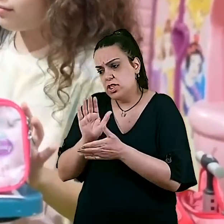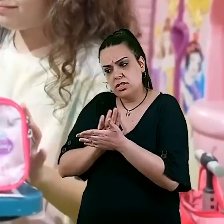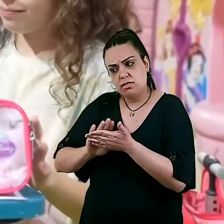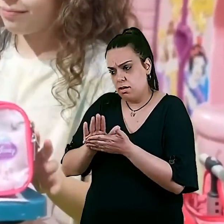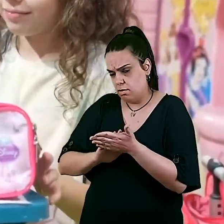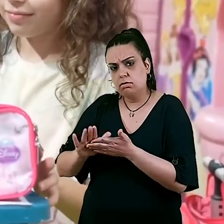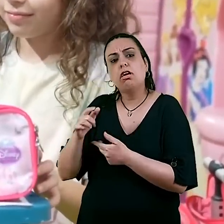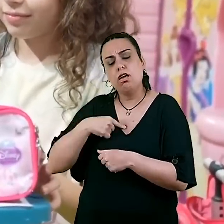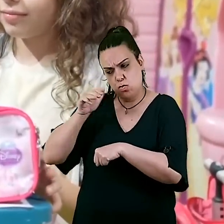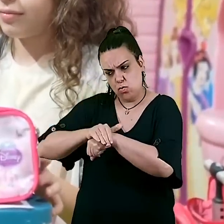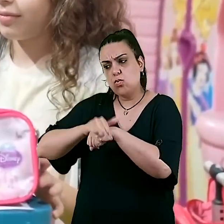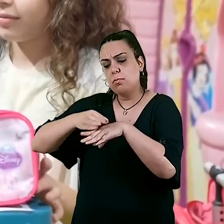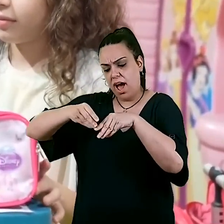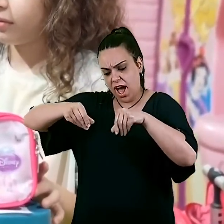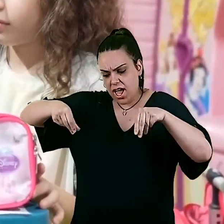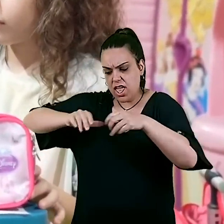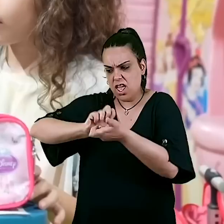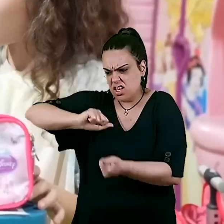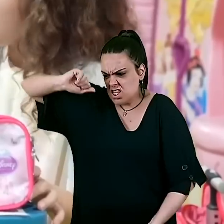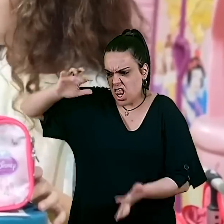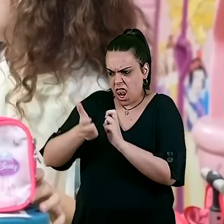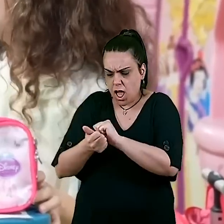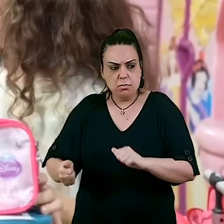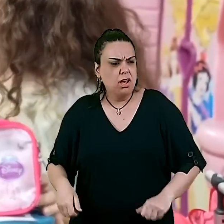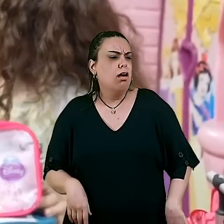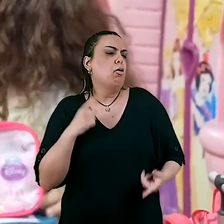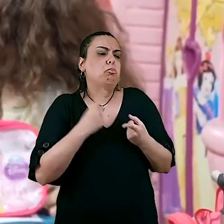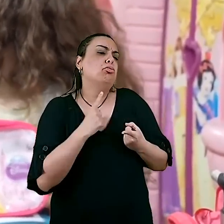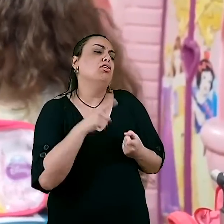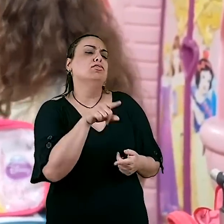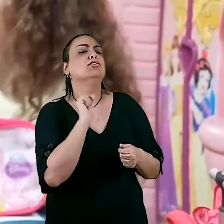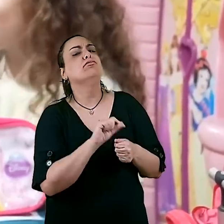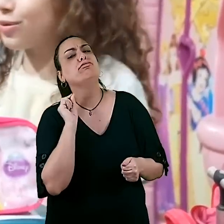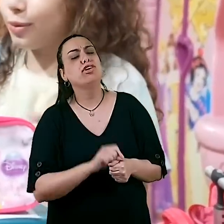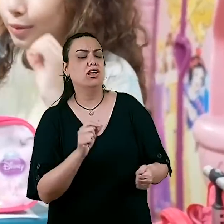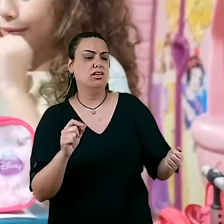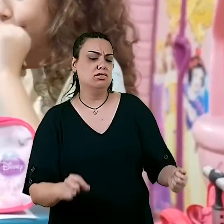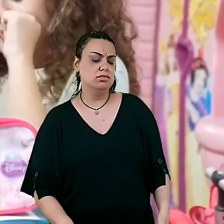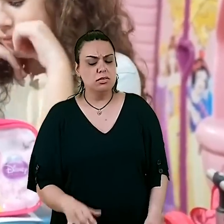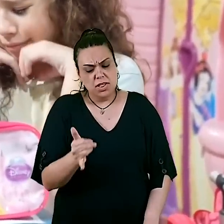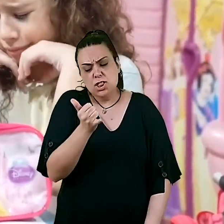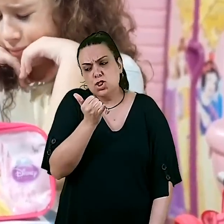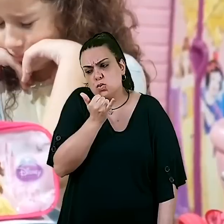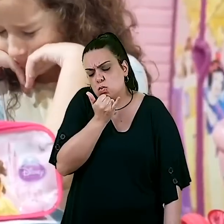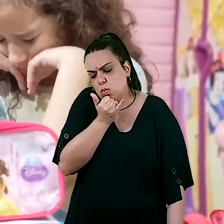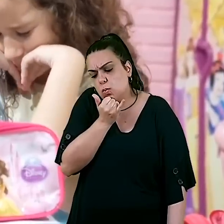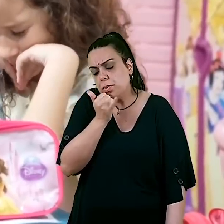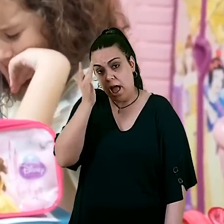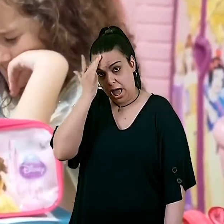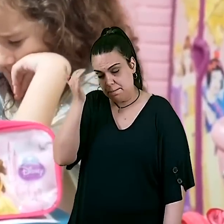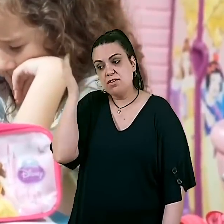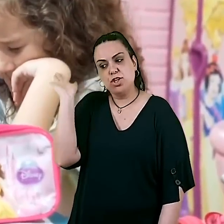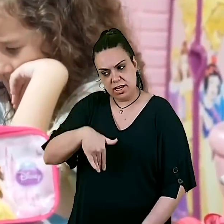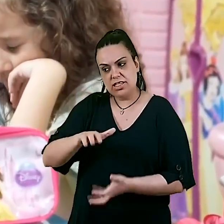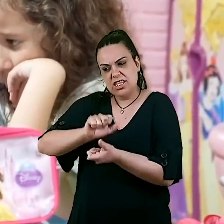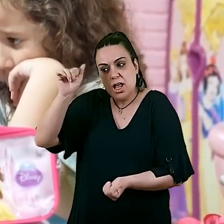nada. E eu que joguei a areia na sua slime. Por que você fez isso? Desculpa, mas amanhã eu vou